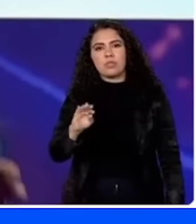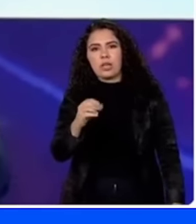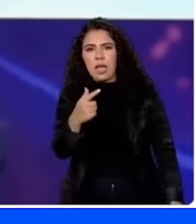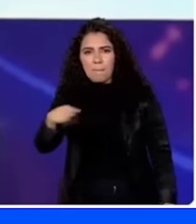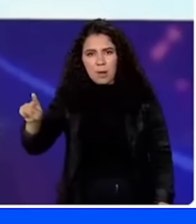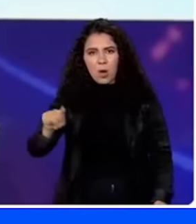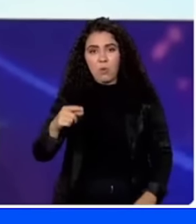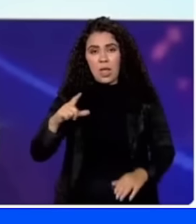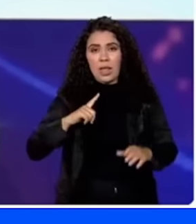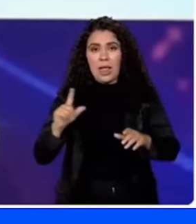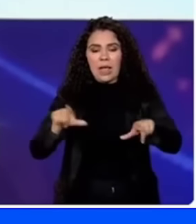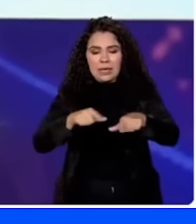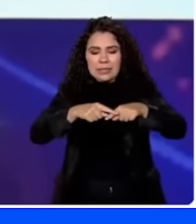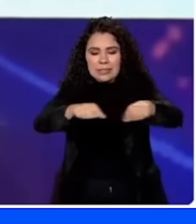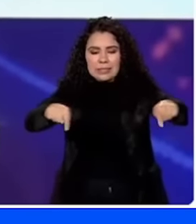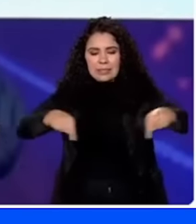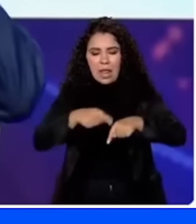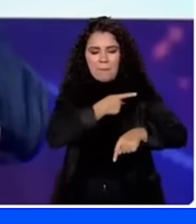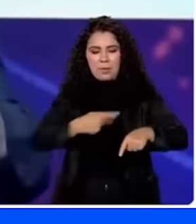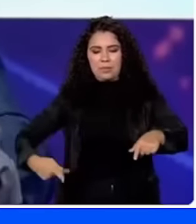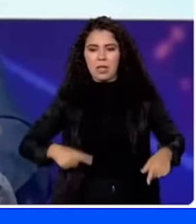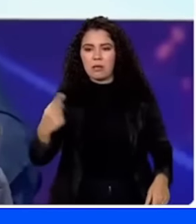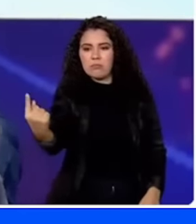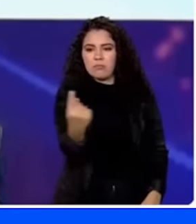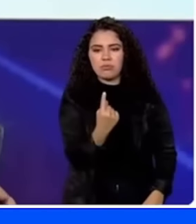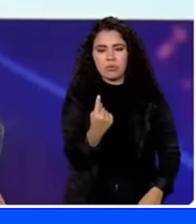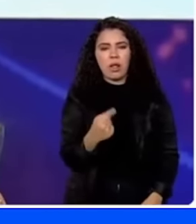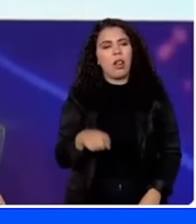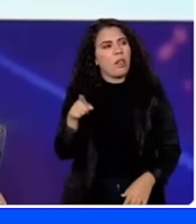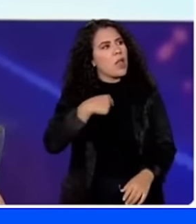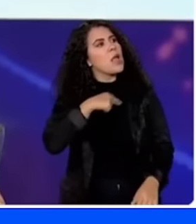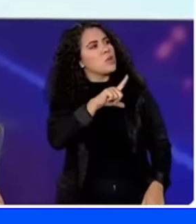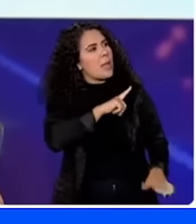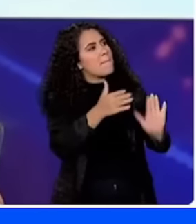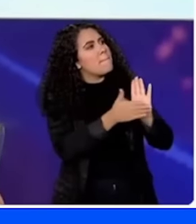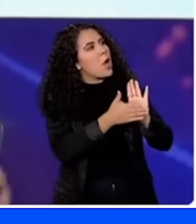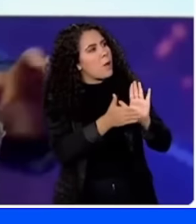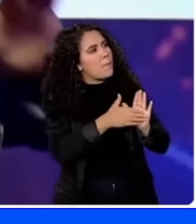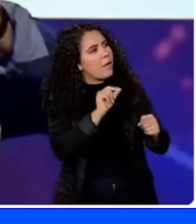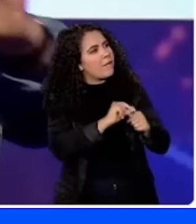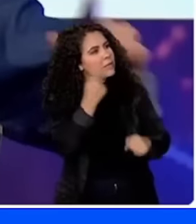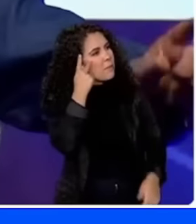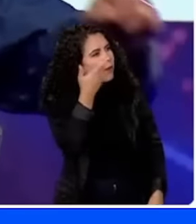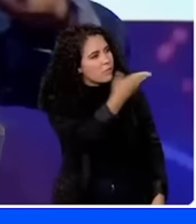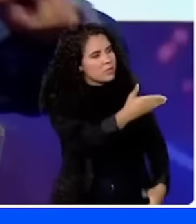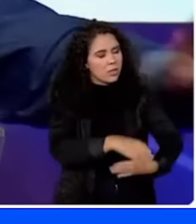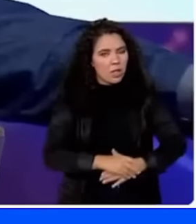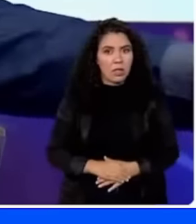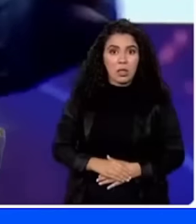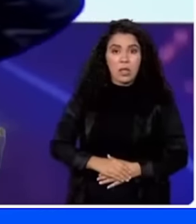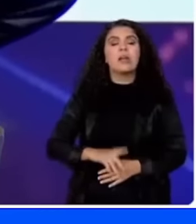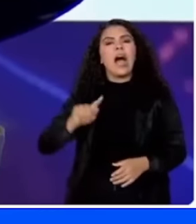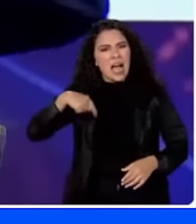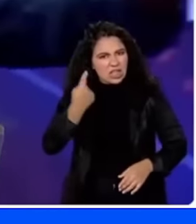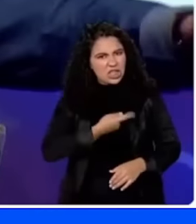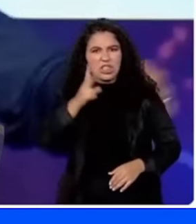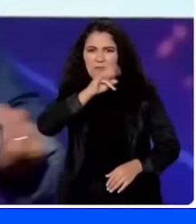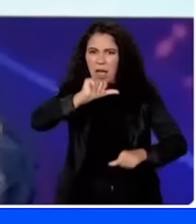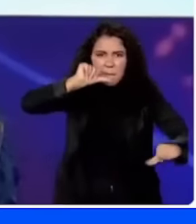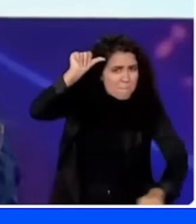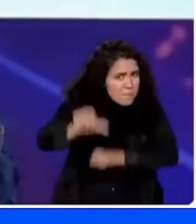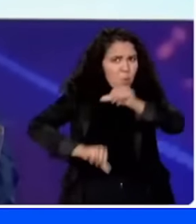dizendo: presidente, eu tenho uma proposta para fazer para o senhor. Eu tenho uma proposta que a gente vai revolucionar o